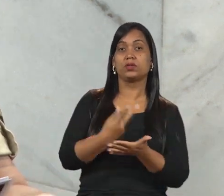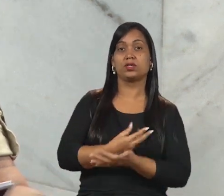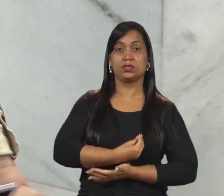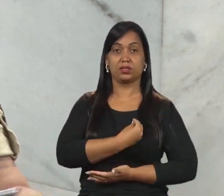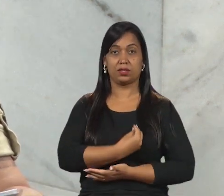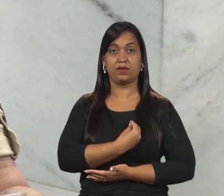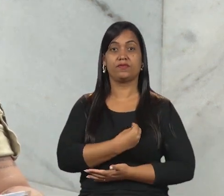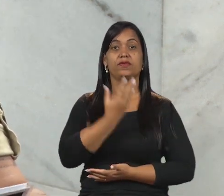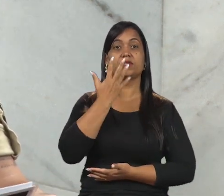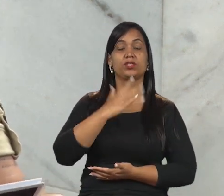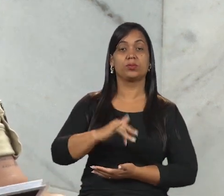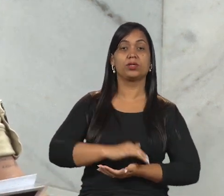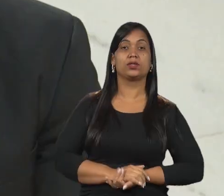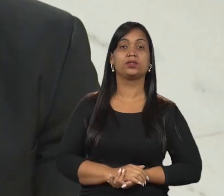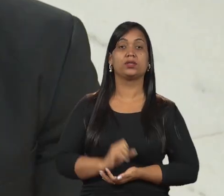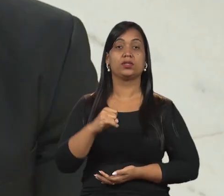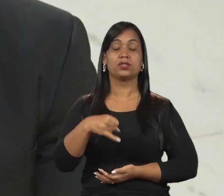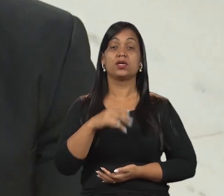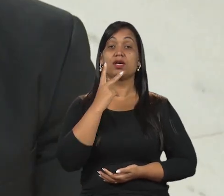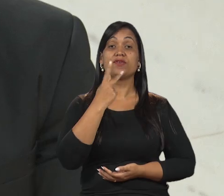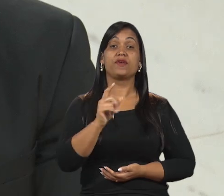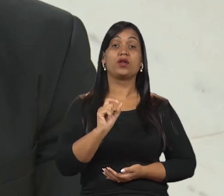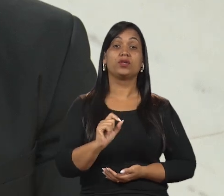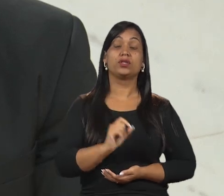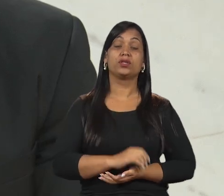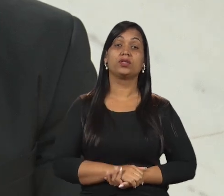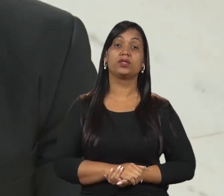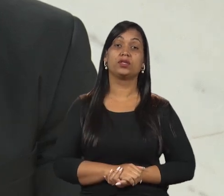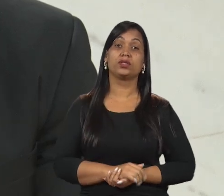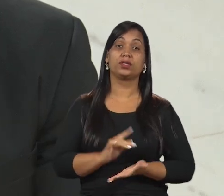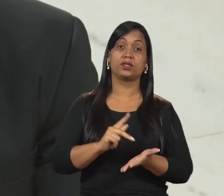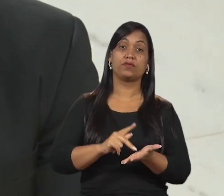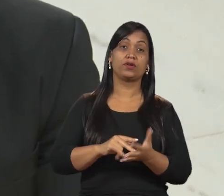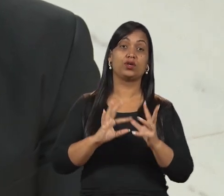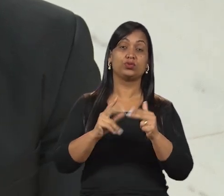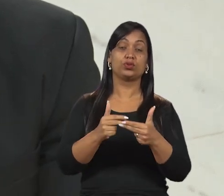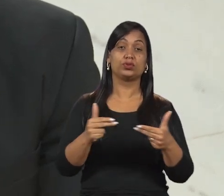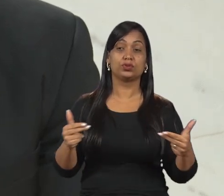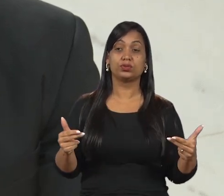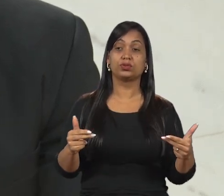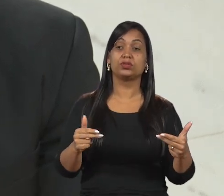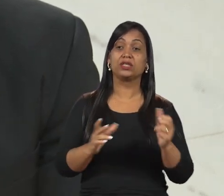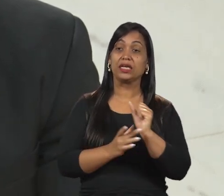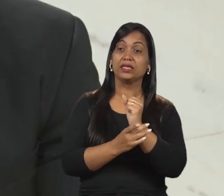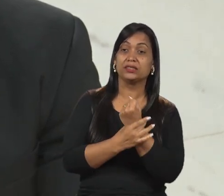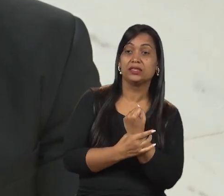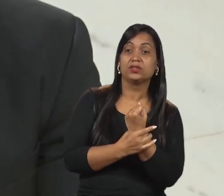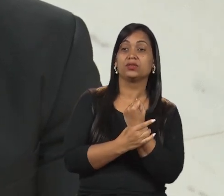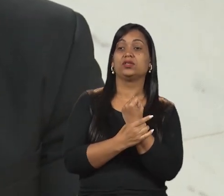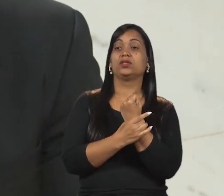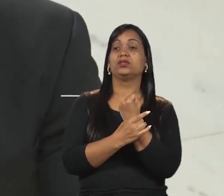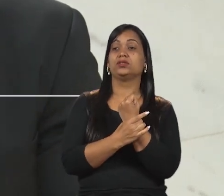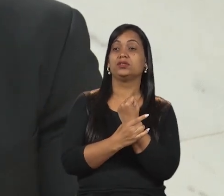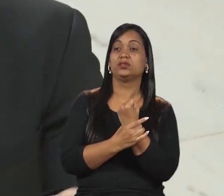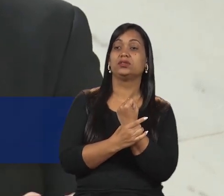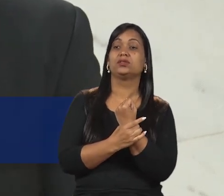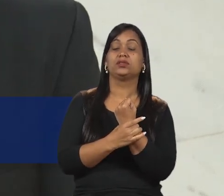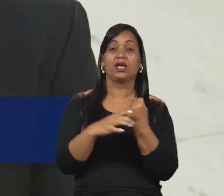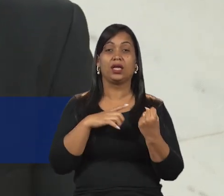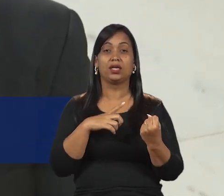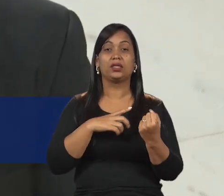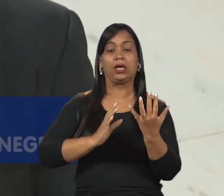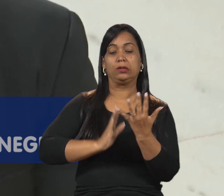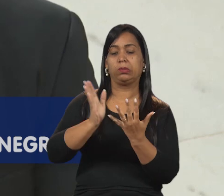vida de uma criança, Sim, eu falo que, na verdade, tudo e a segurança ela permeia aí em